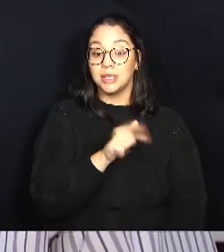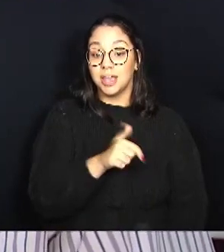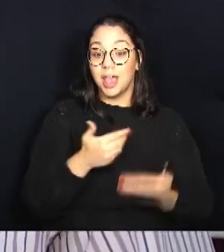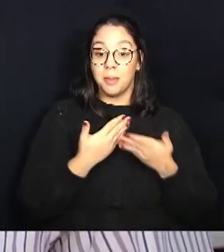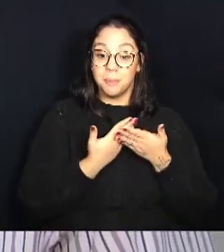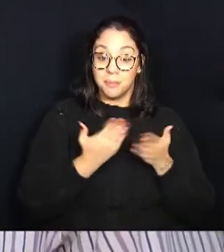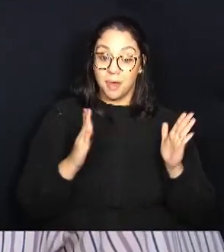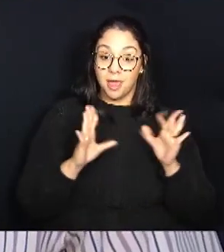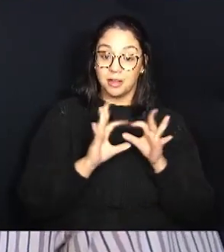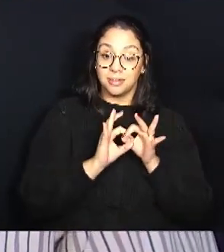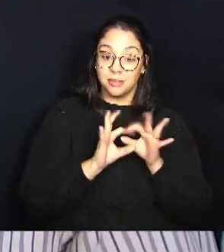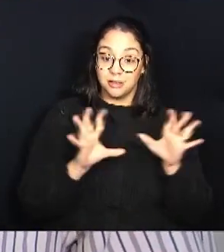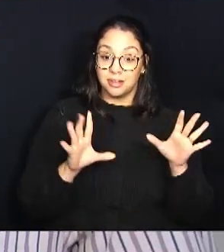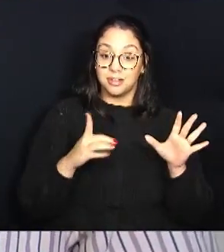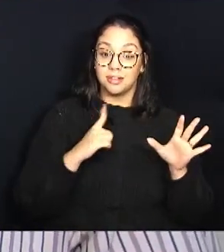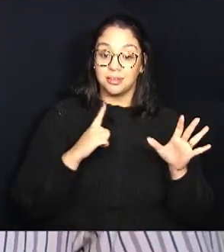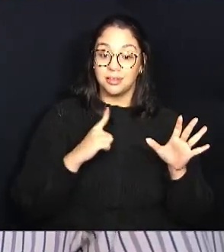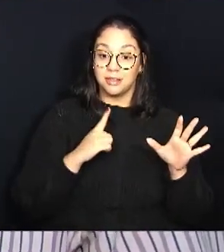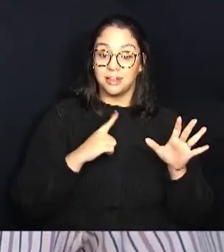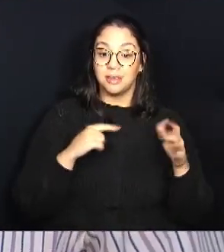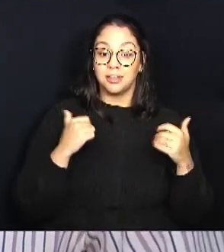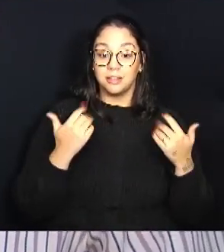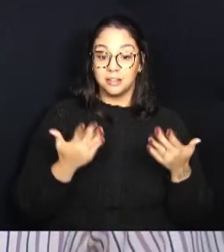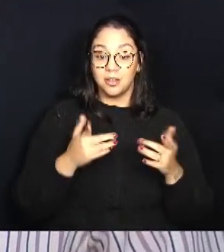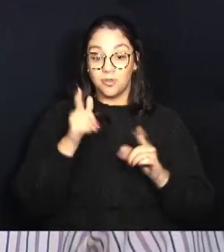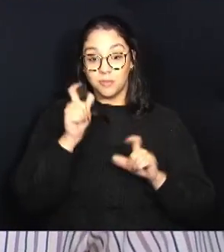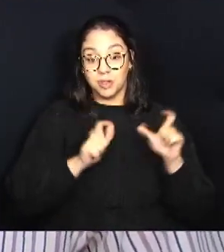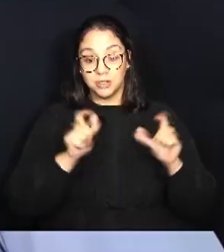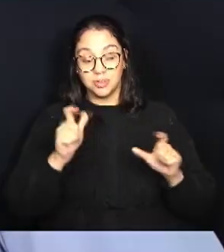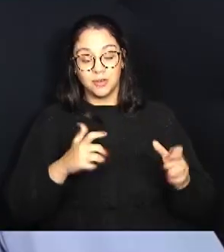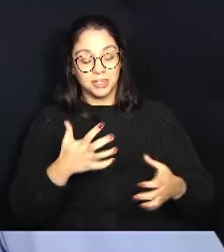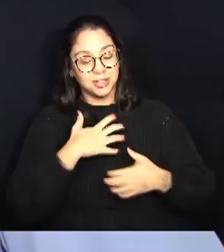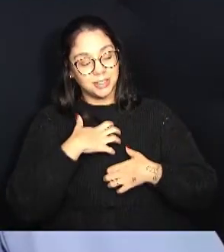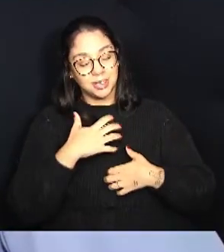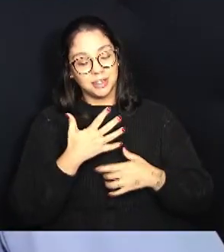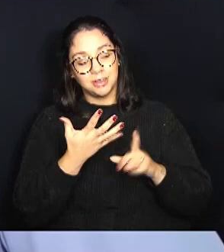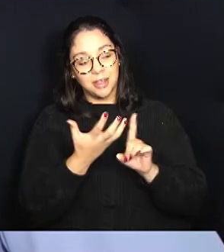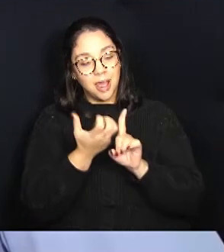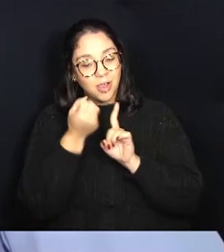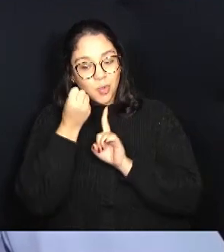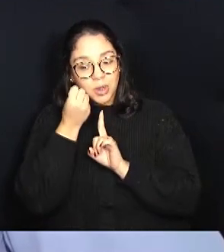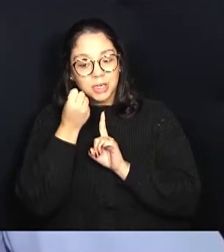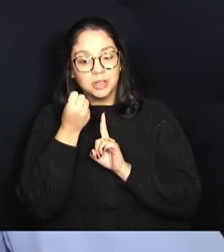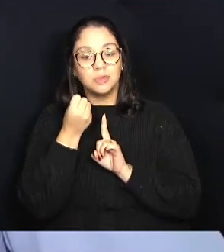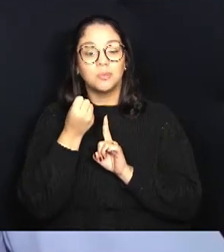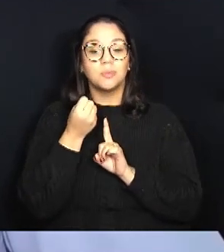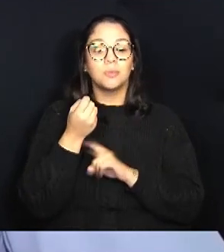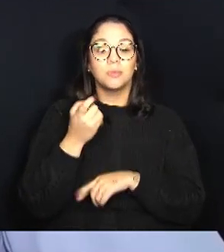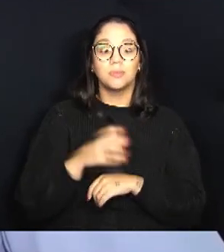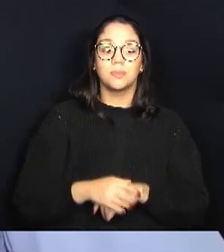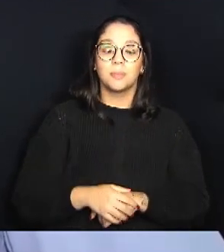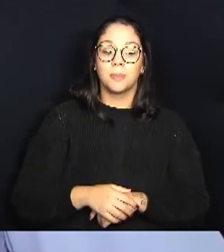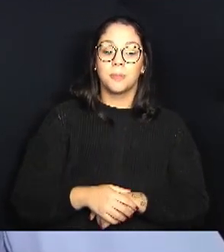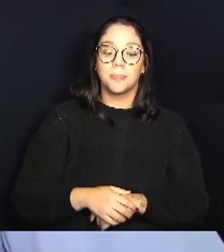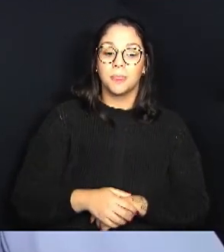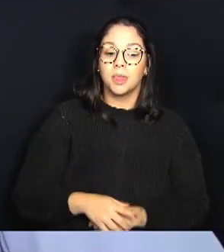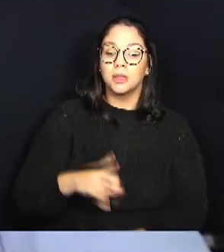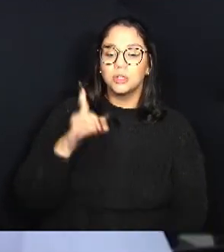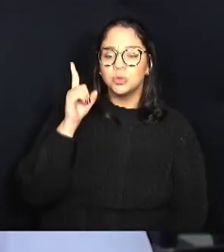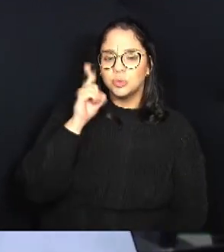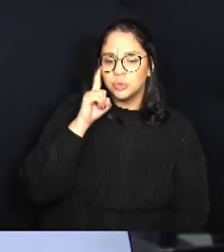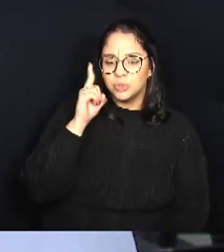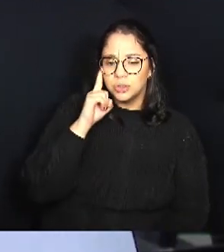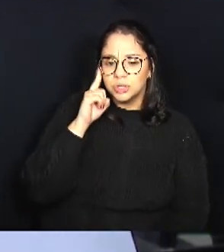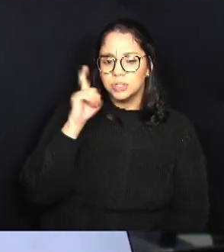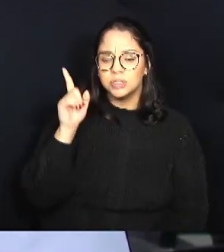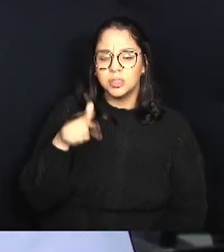muito receptiva, né? Então, as pessoas estão se sentindo acolhidas. Acho que no dia a dia a gente acaba, vamos dizer assim,